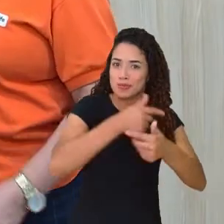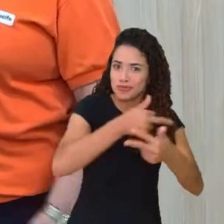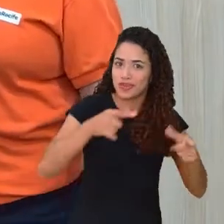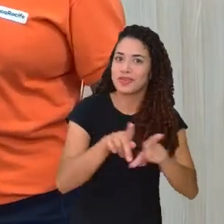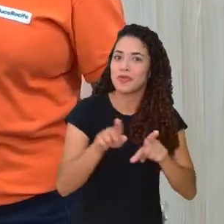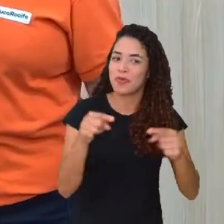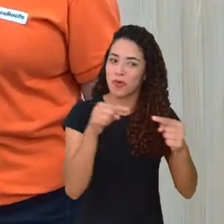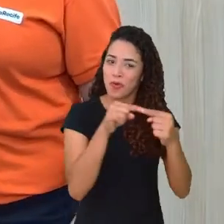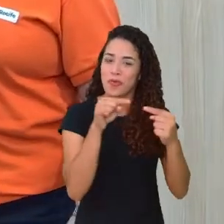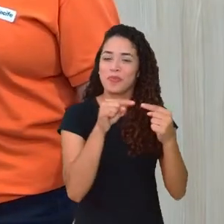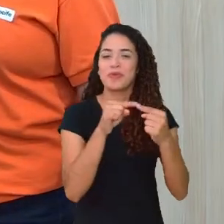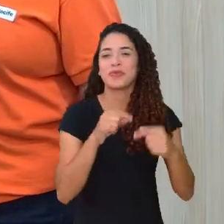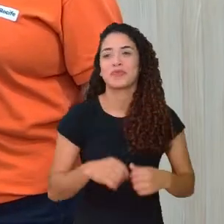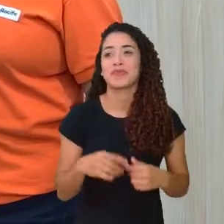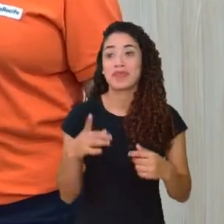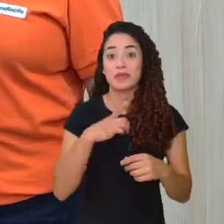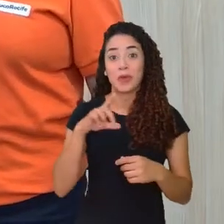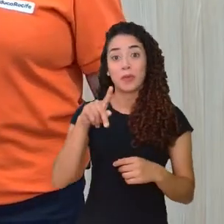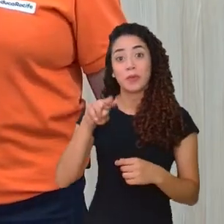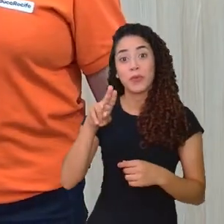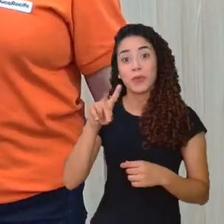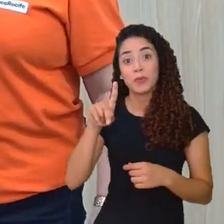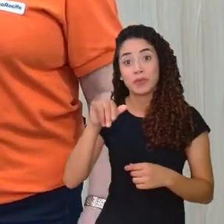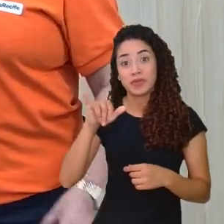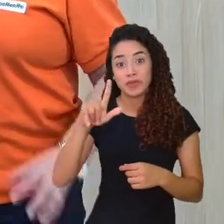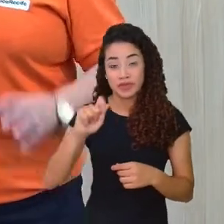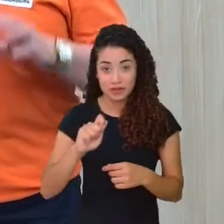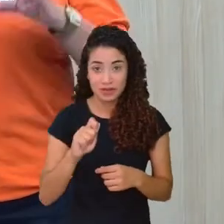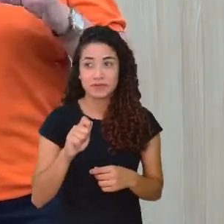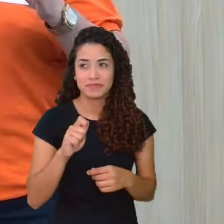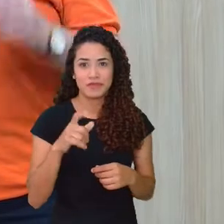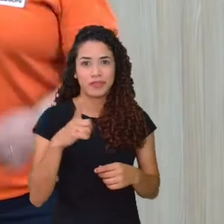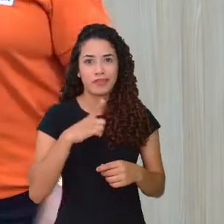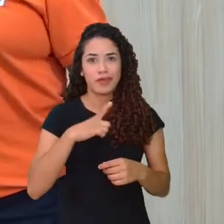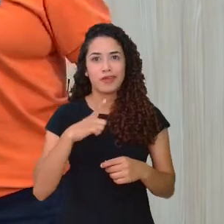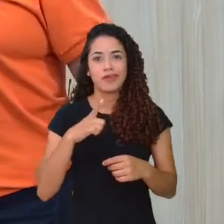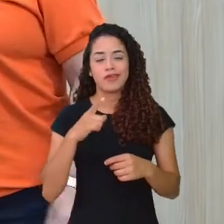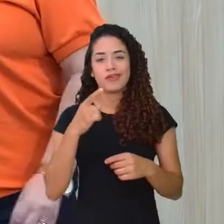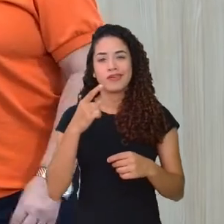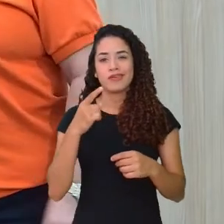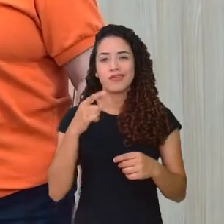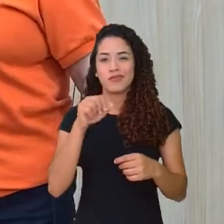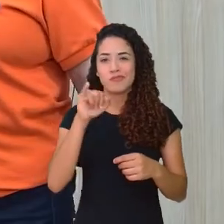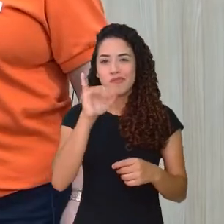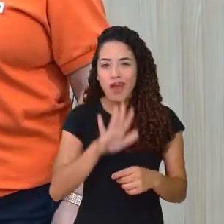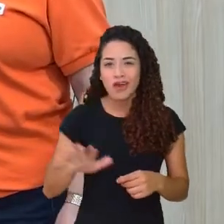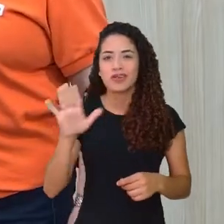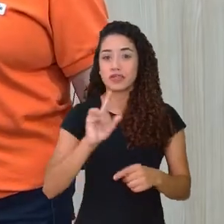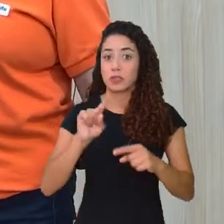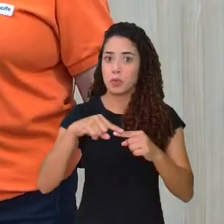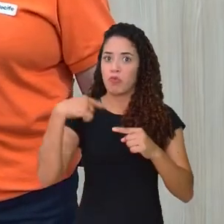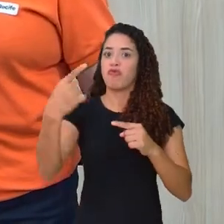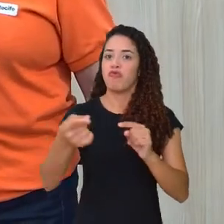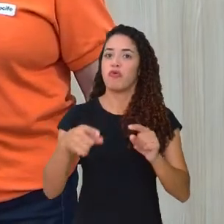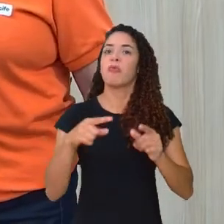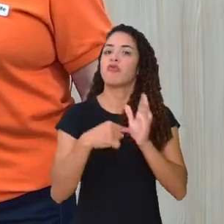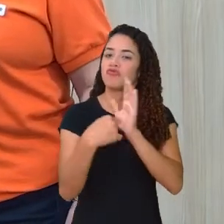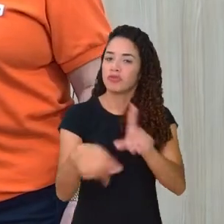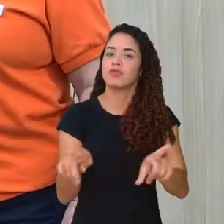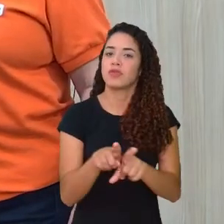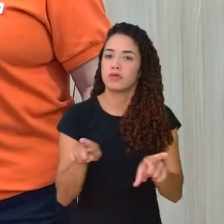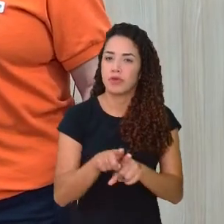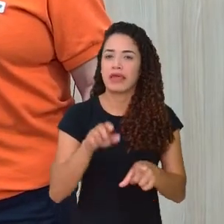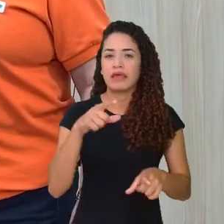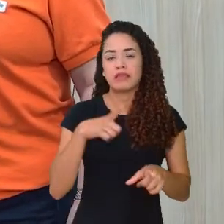córnea. Nós temos a pupila, que também naquele olho bem grande, eu vou mostrar a vocês, então, a pupila. A